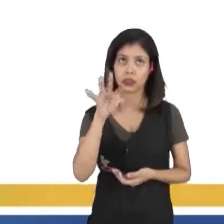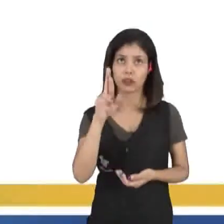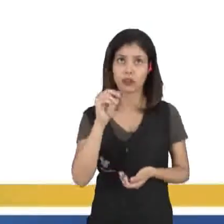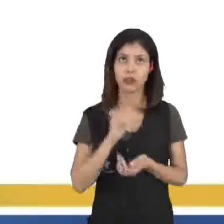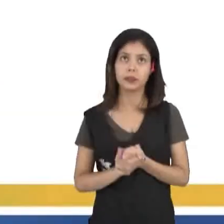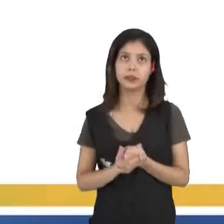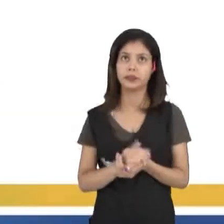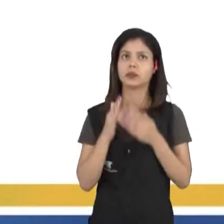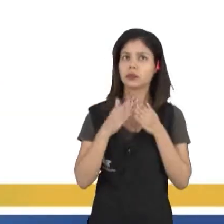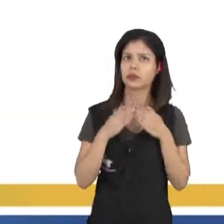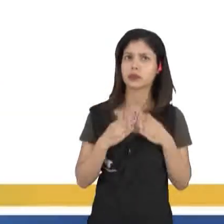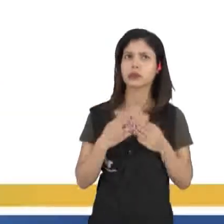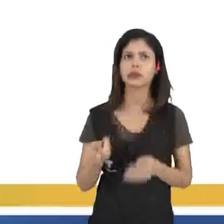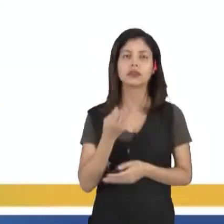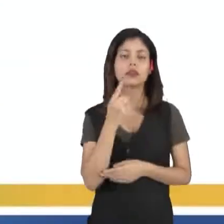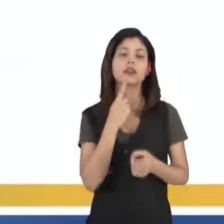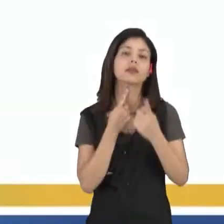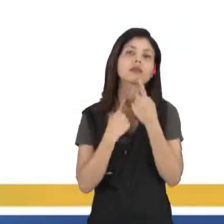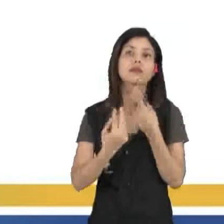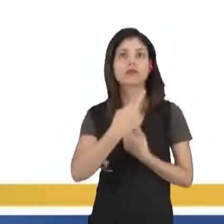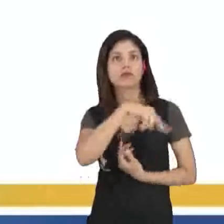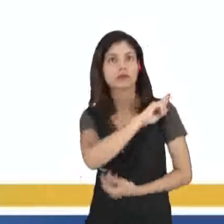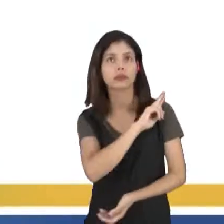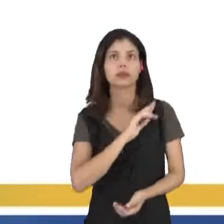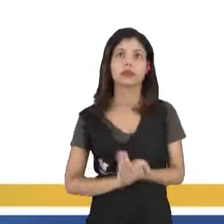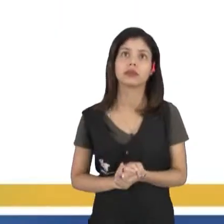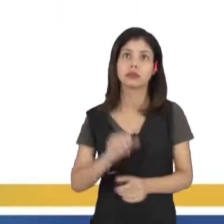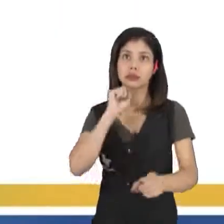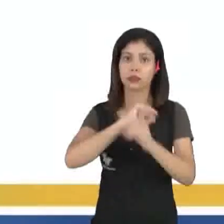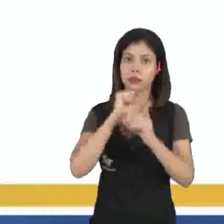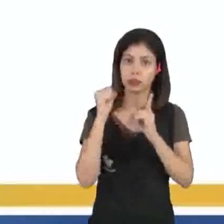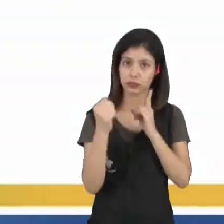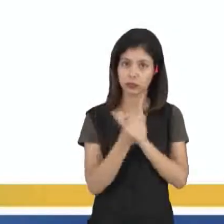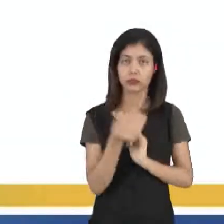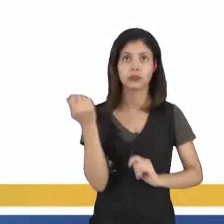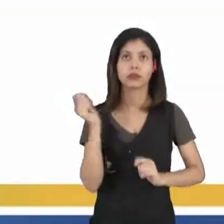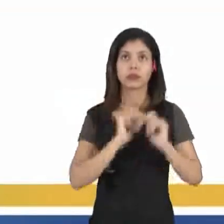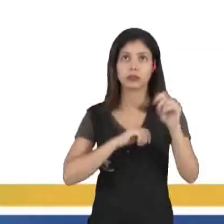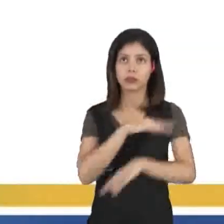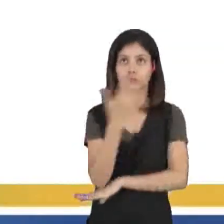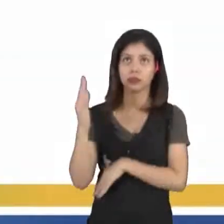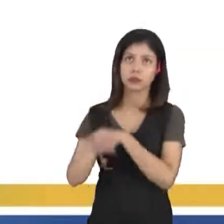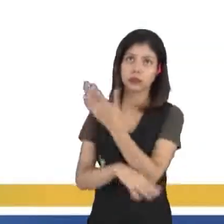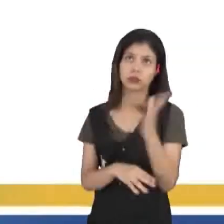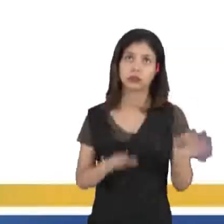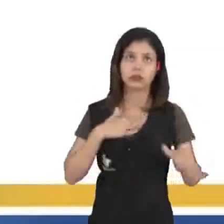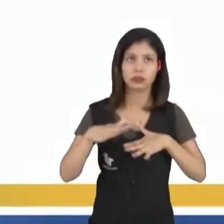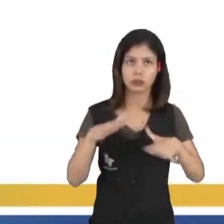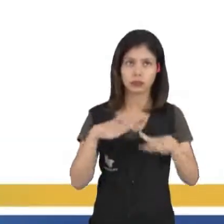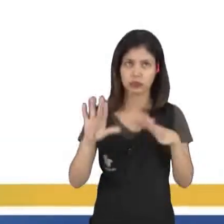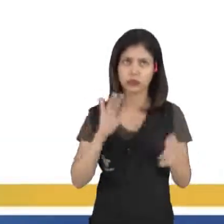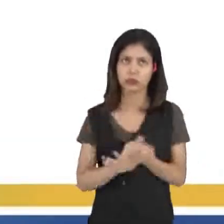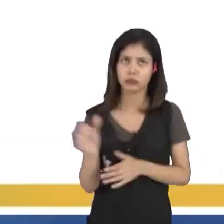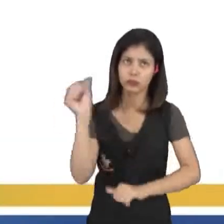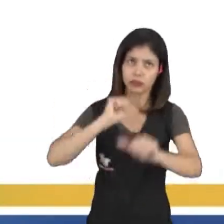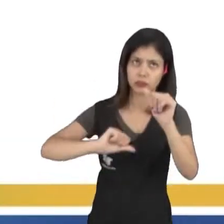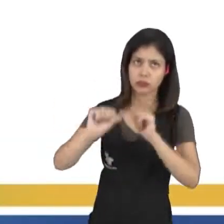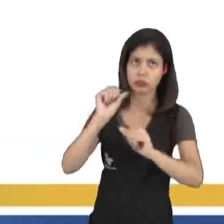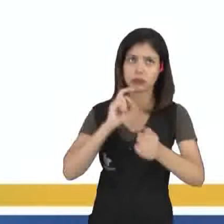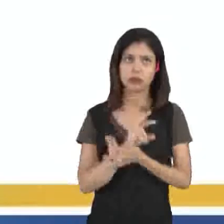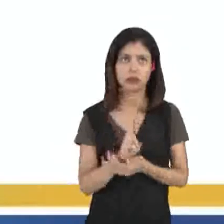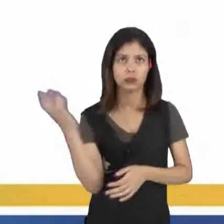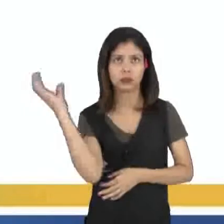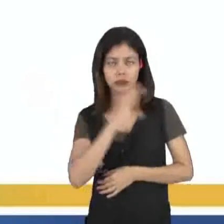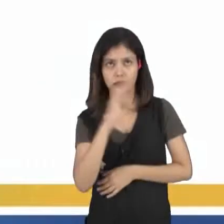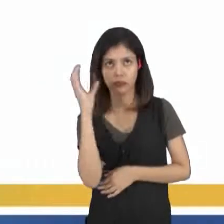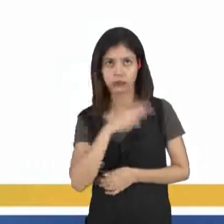da alimentação com prazer e da responsabilidade socioambiental, o slow food é um movimento que